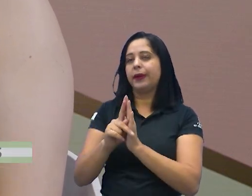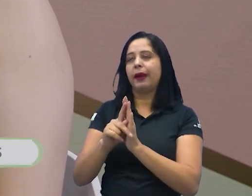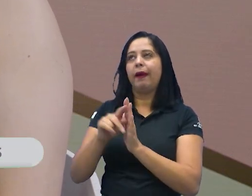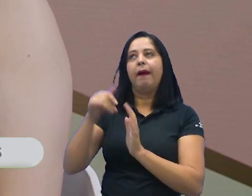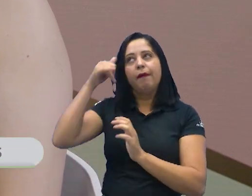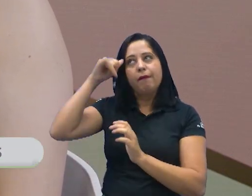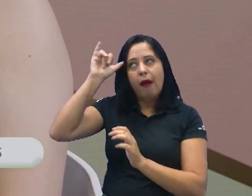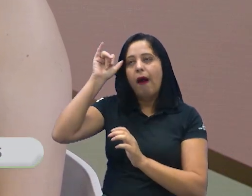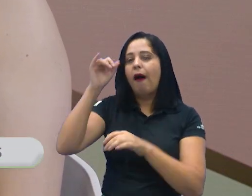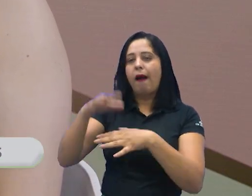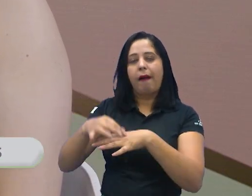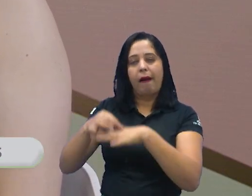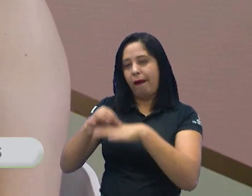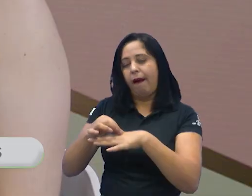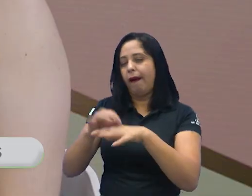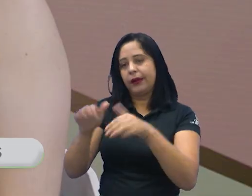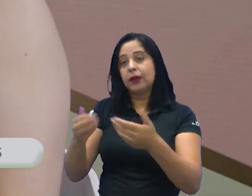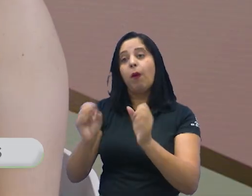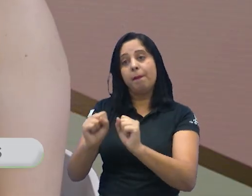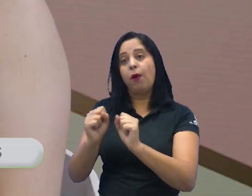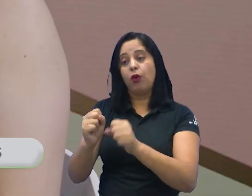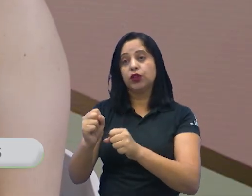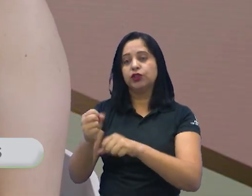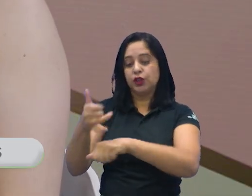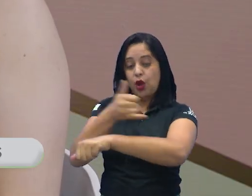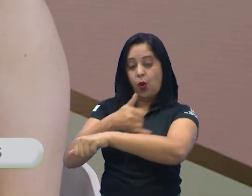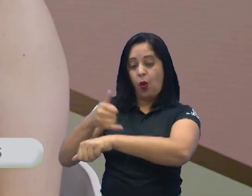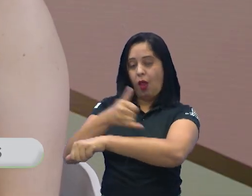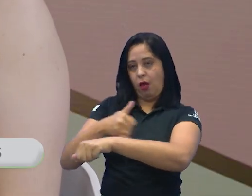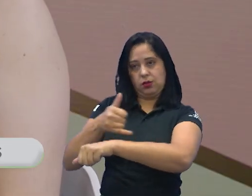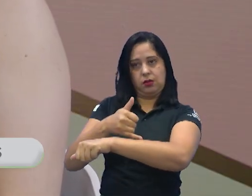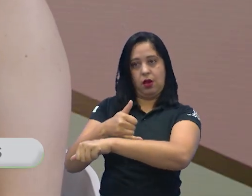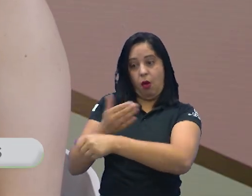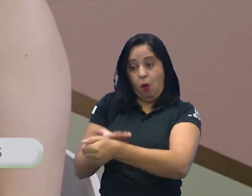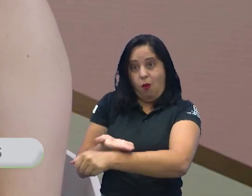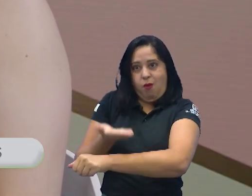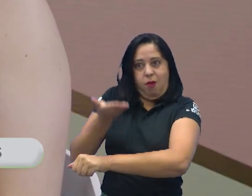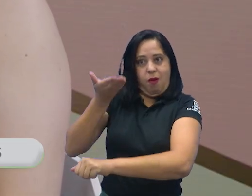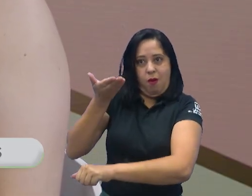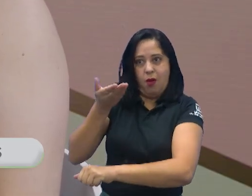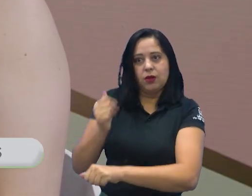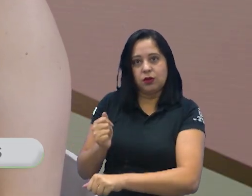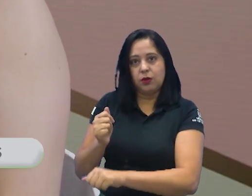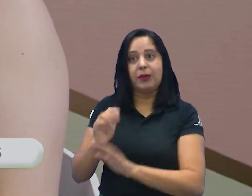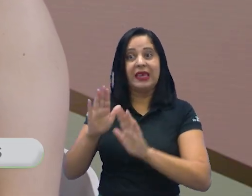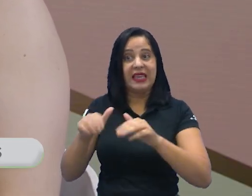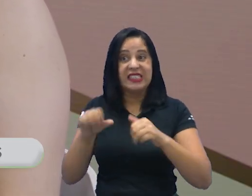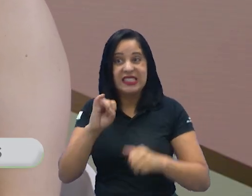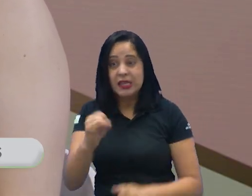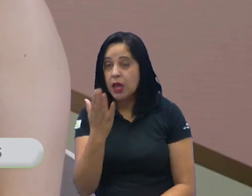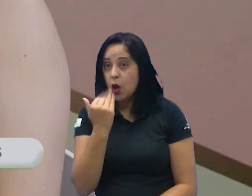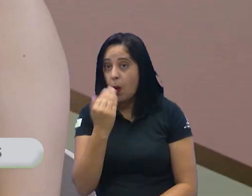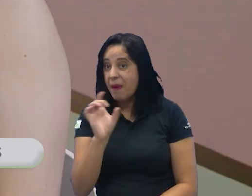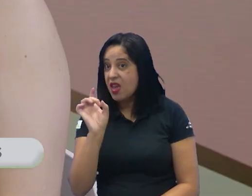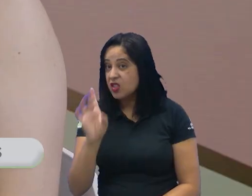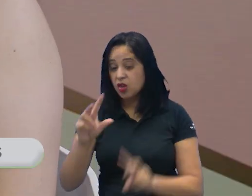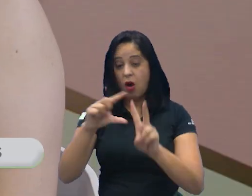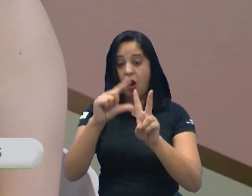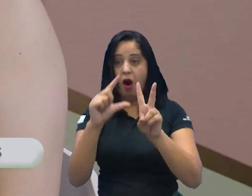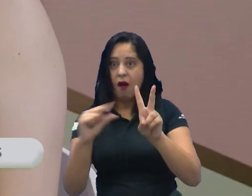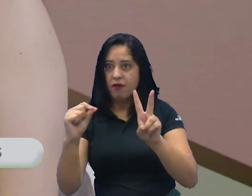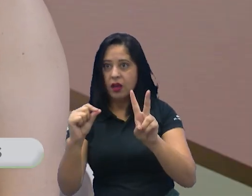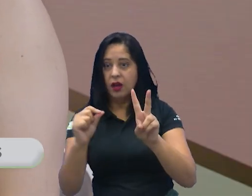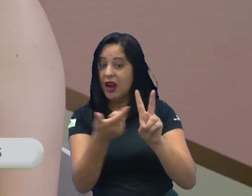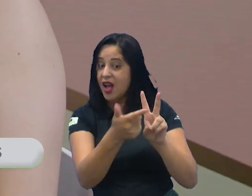não tem nenhum tipo de colesterol vindo da nossa alimentação, isso é um super benefício, não vai mexer nas